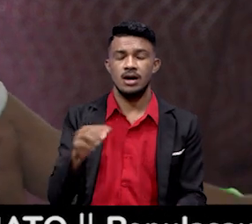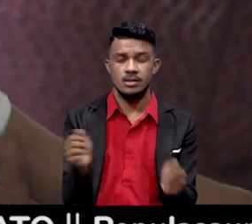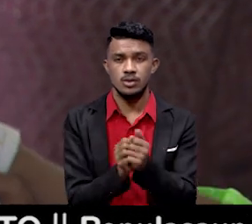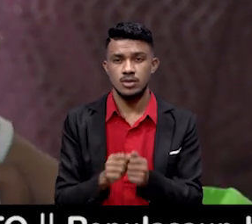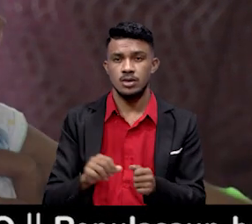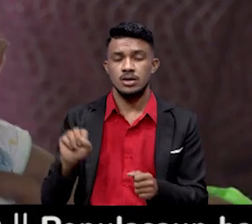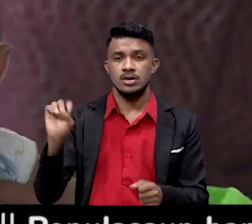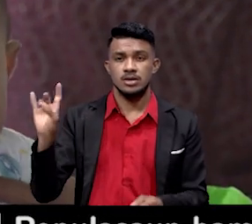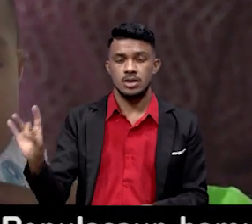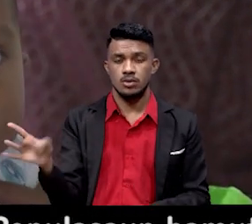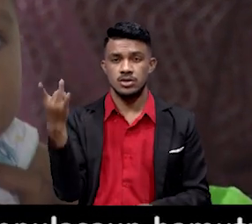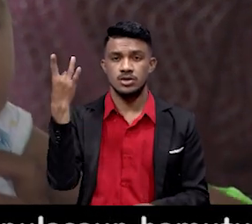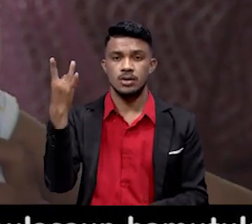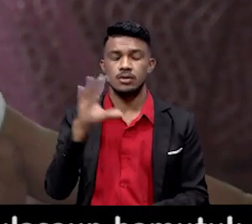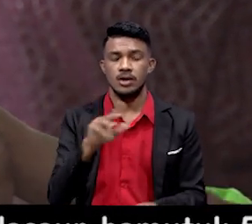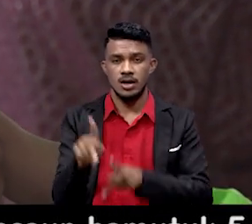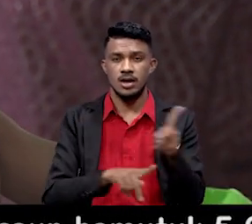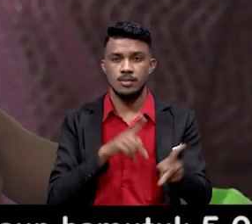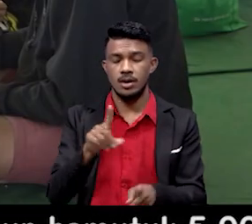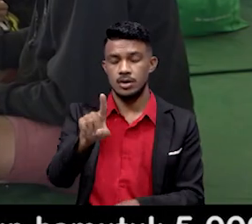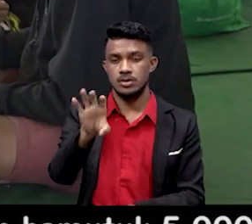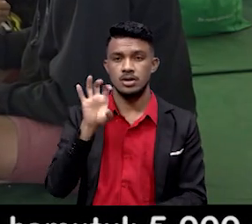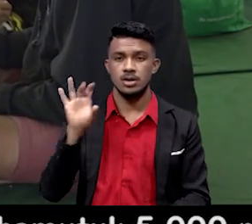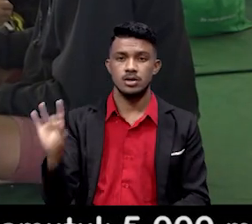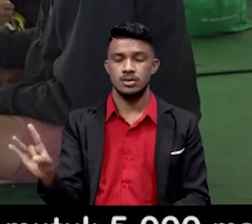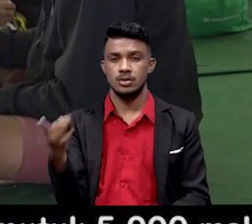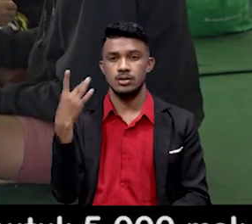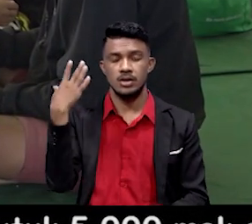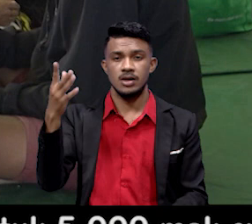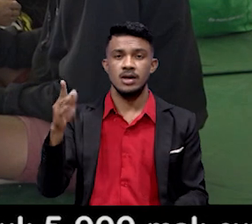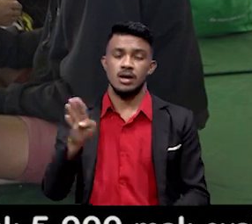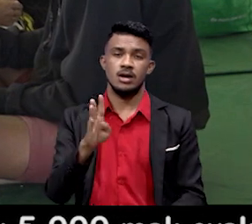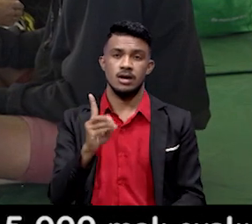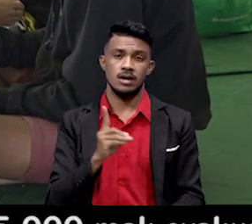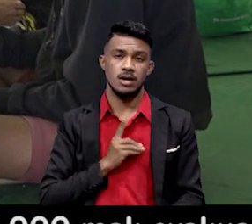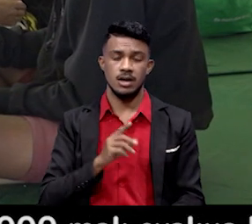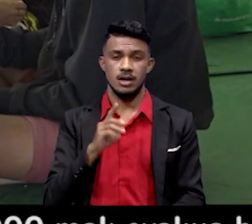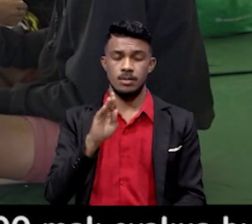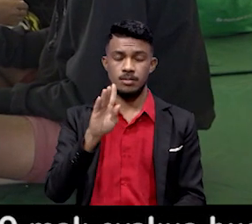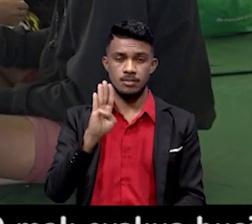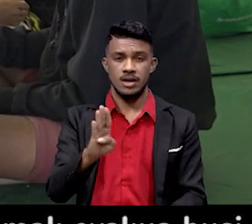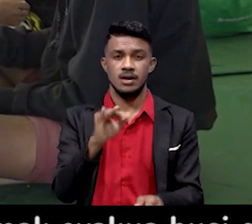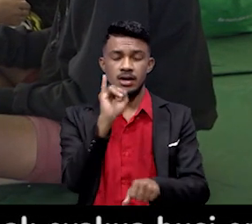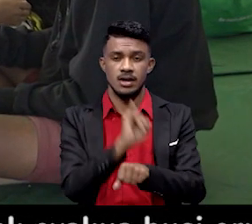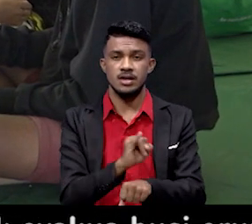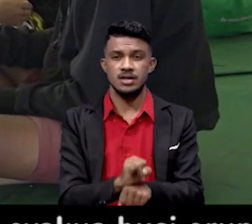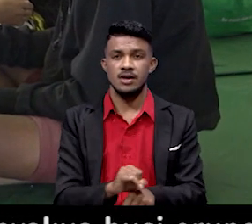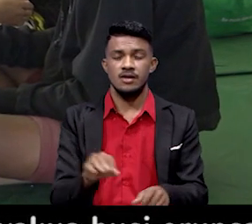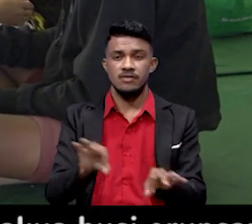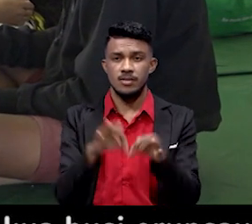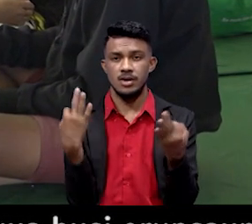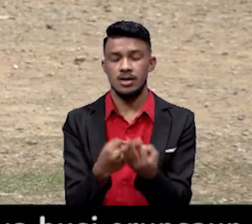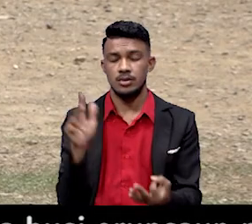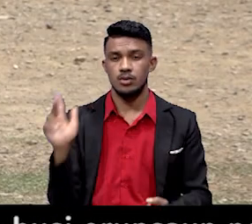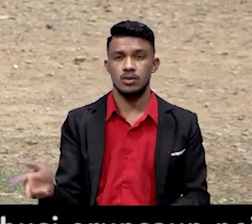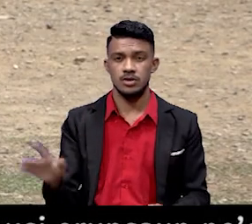Emanang Atus Ida Sanulu Resing Walu, no Campo Deslocado Don Bosco ia Familia Tolunulu Resing Lima, Emanang Atus